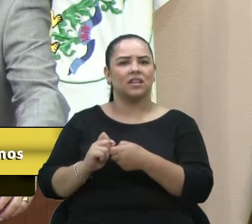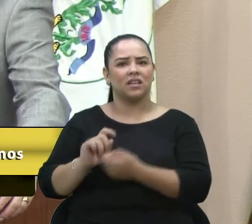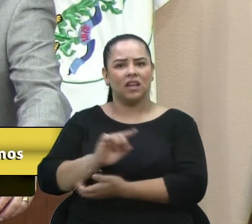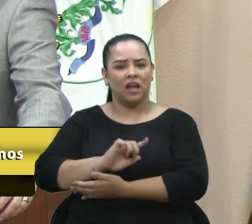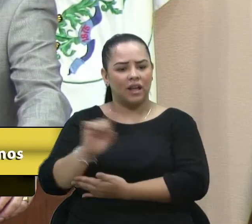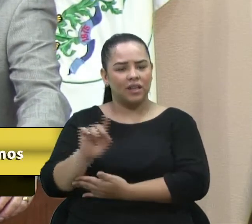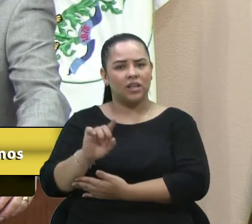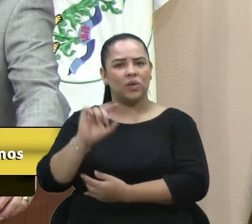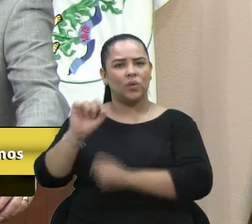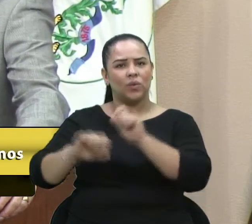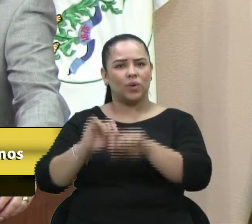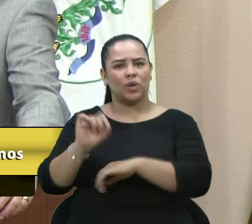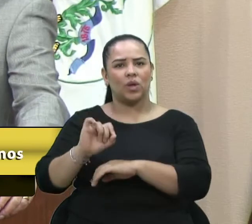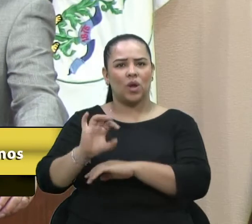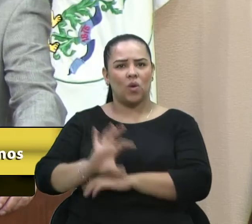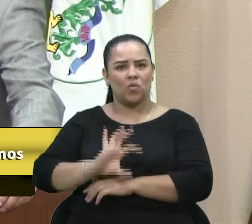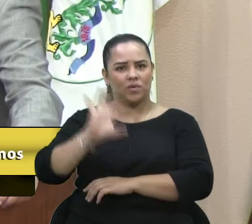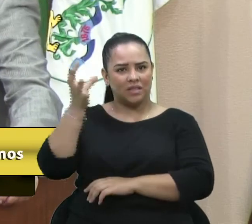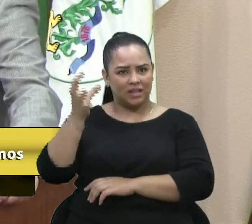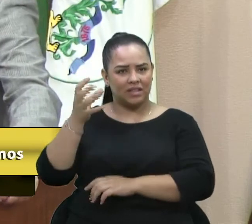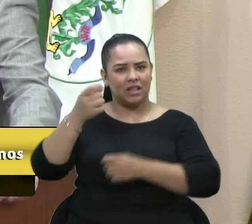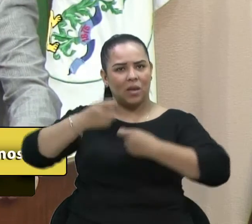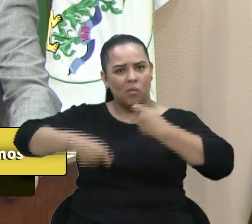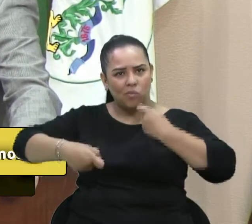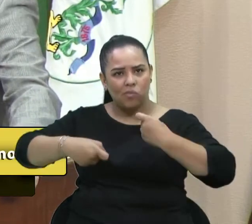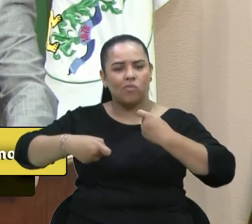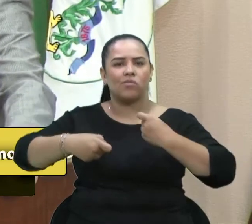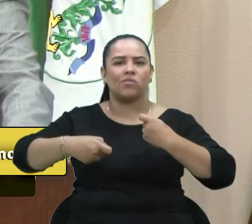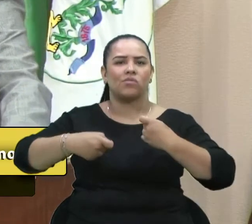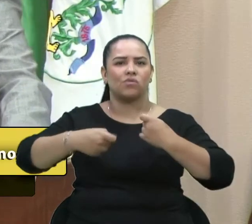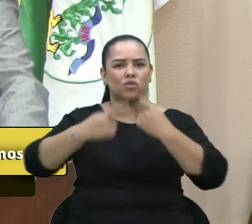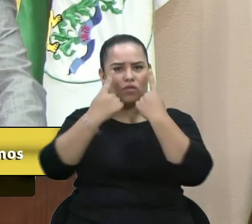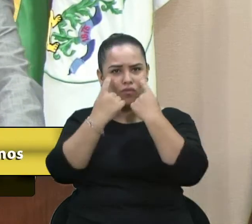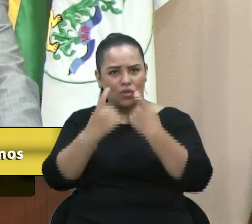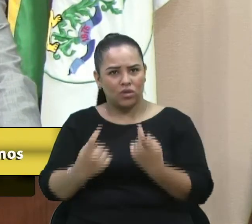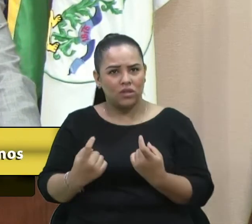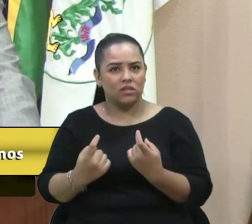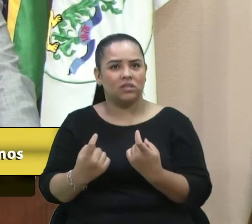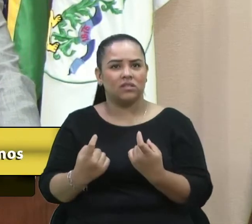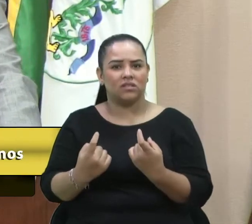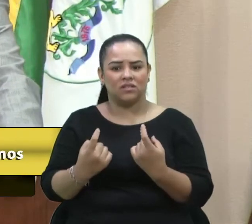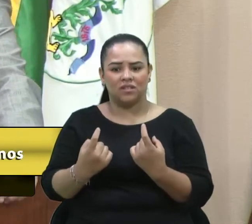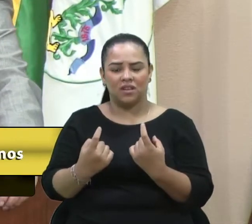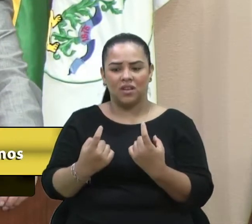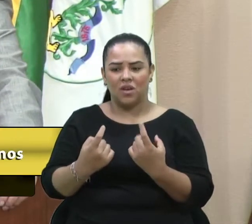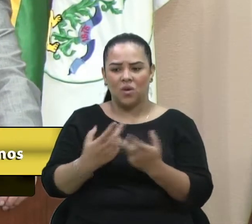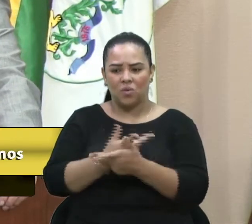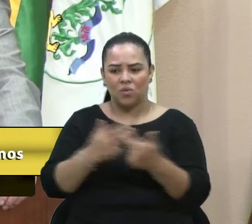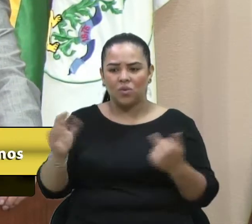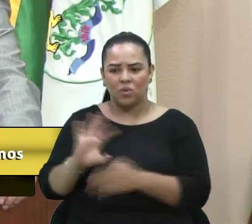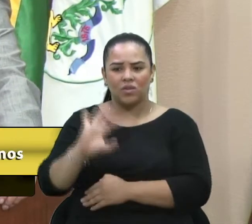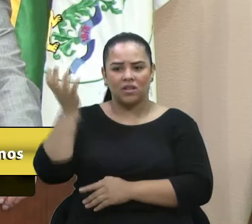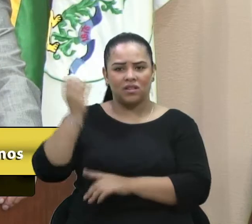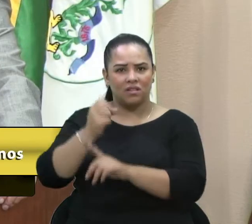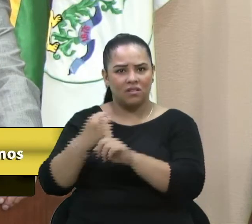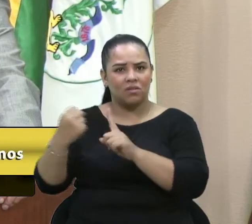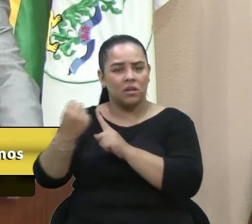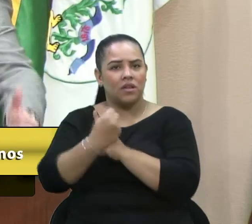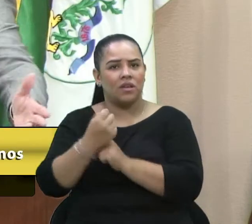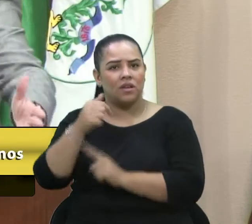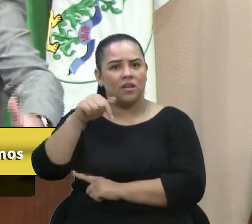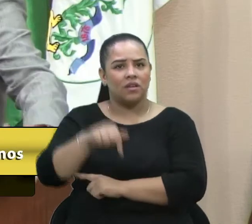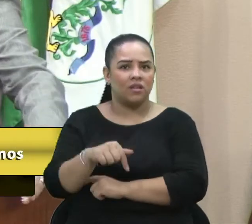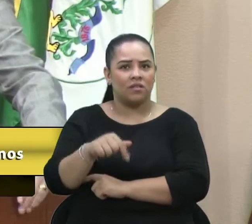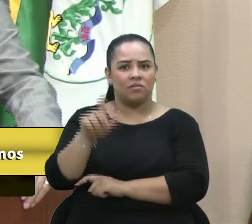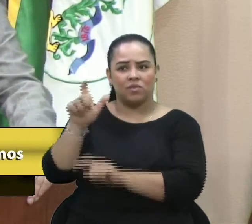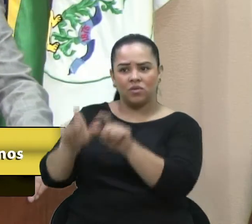de abuso, este relato de situações tão abusivas tenha acontecido em nossa sociedade, as